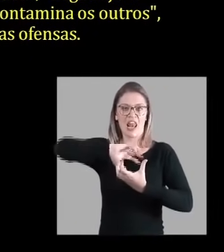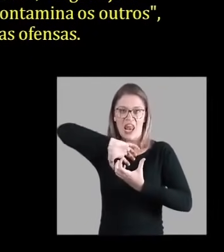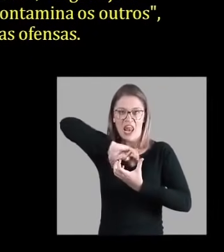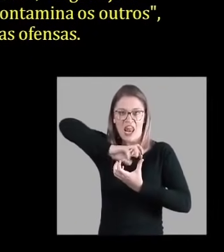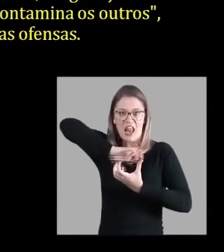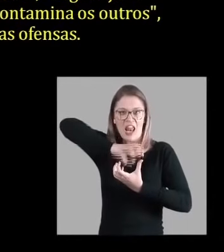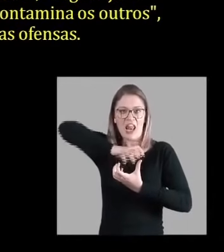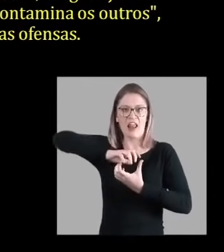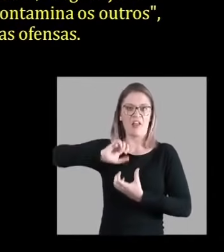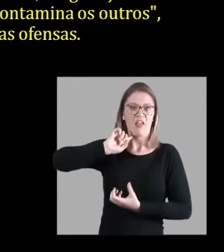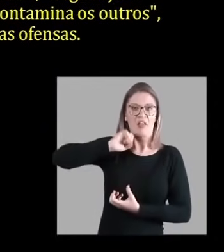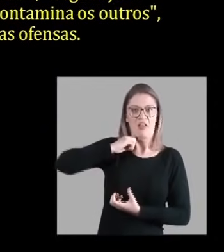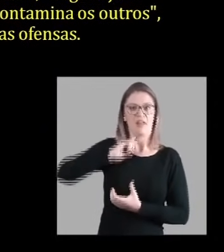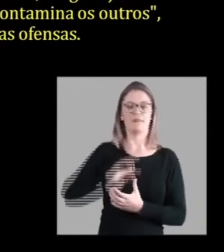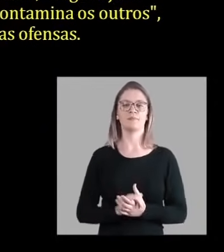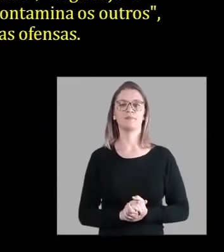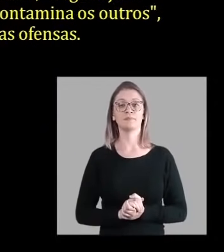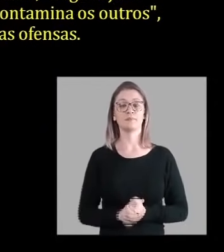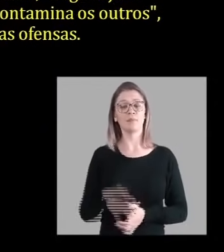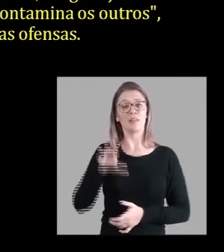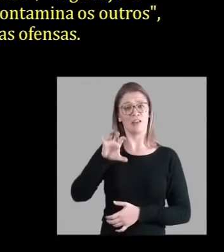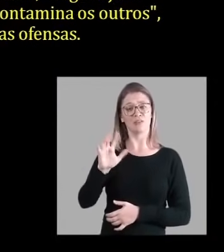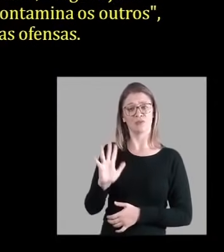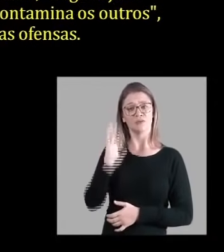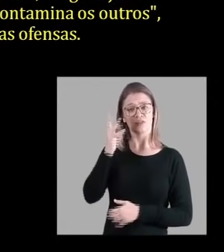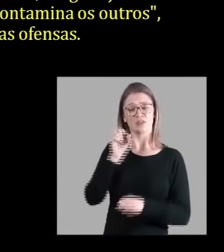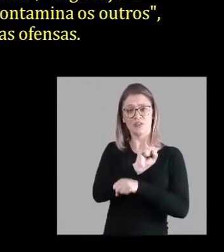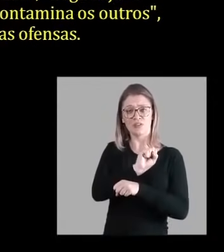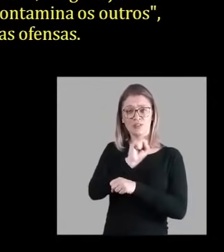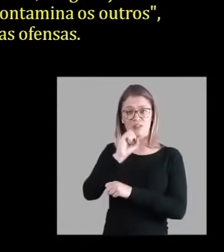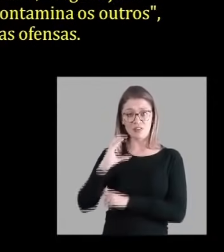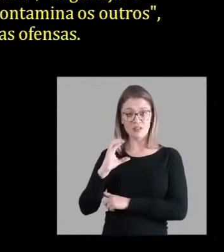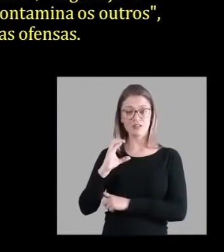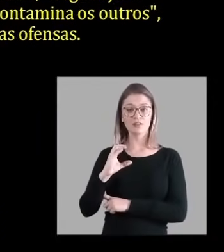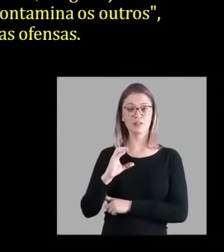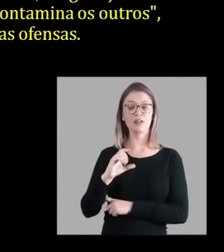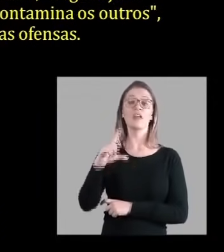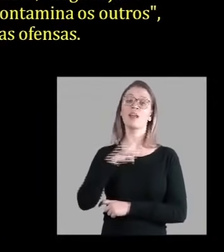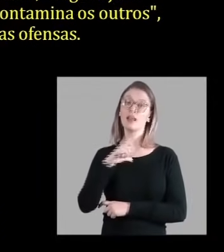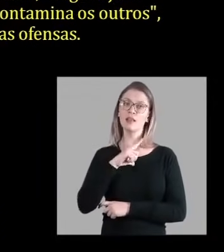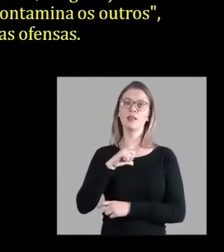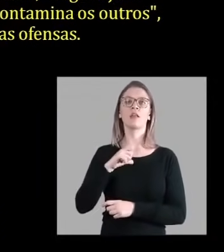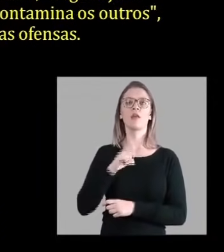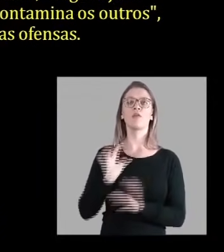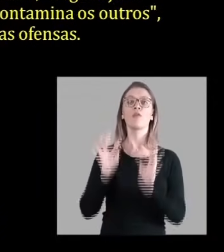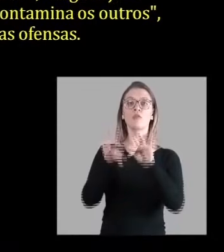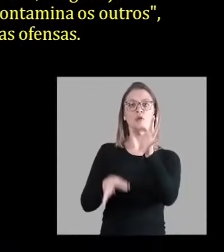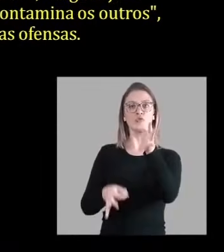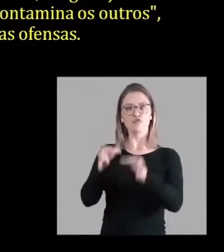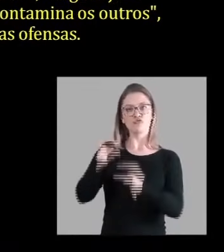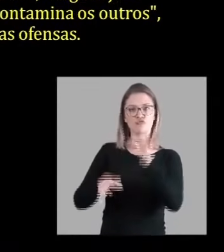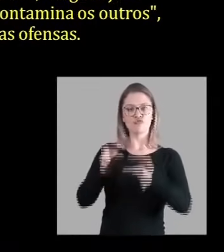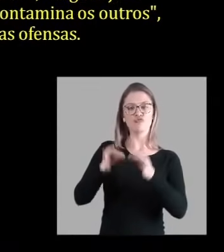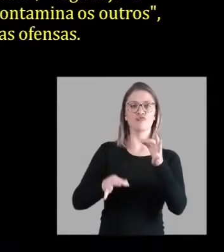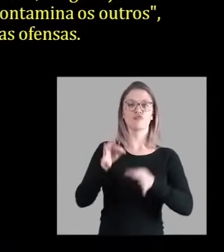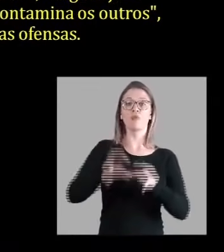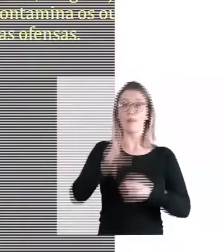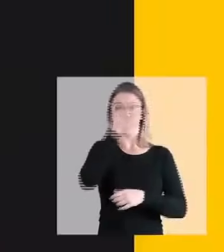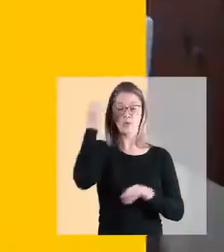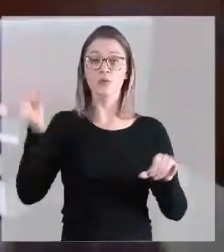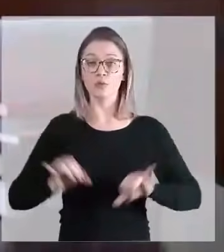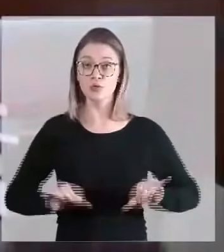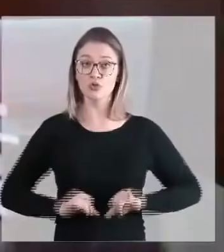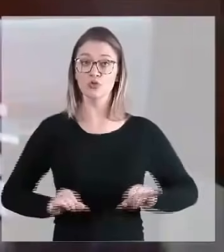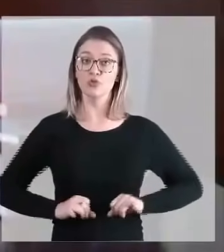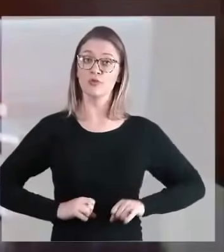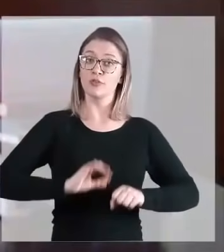placenta, negra pobre e burra, nega suja, laranja podre que contamina os outros, entre outras